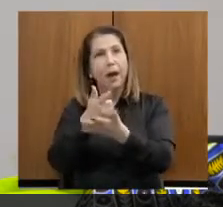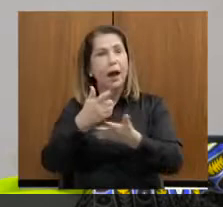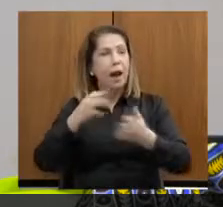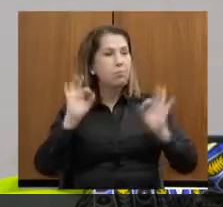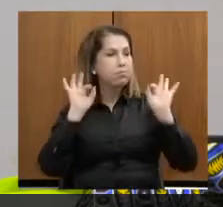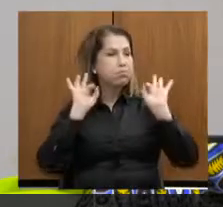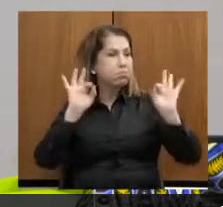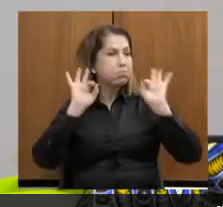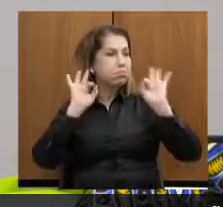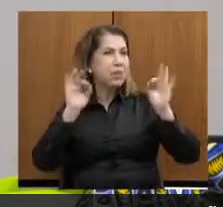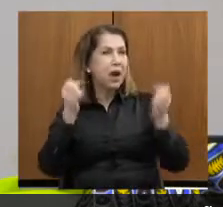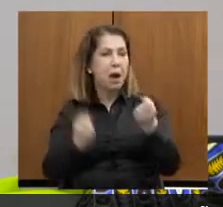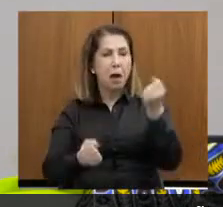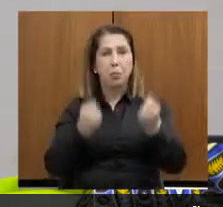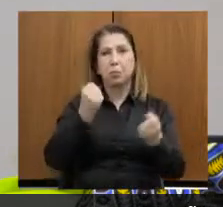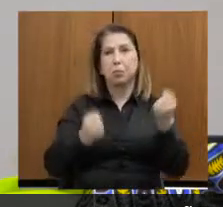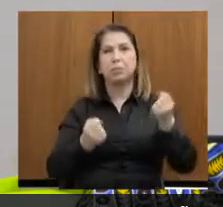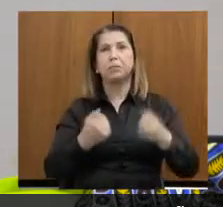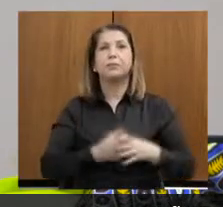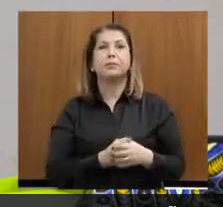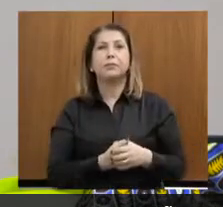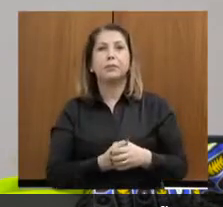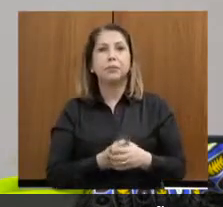carros luxuosos né